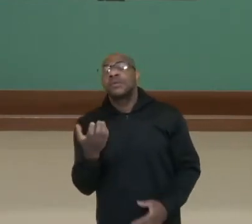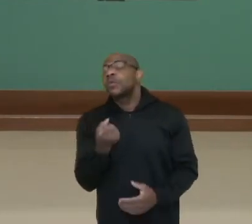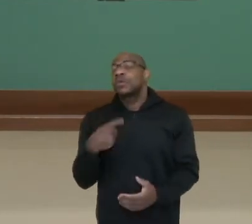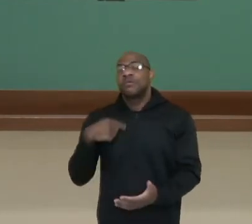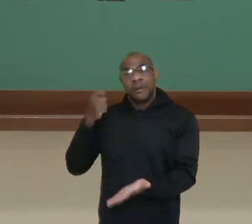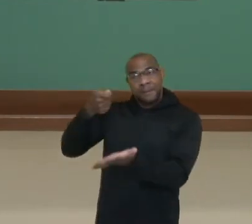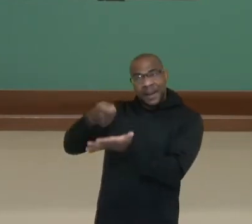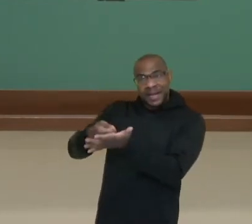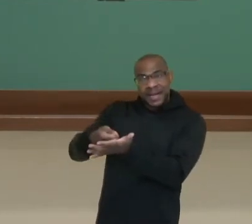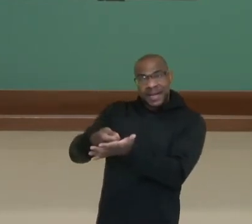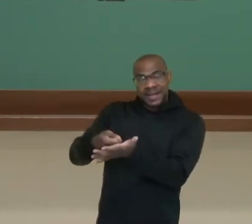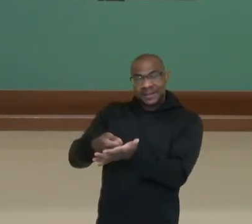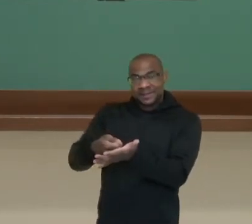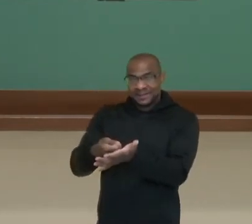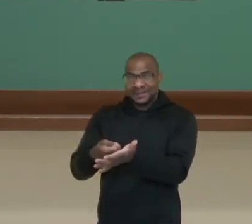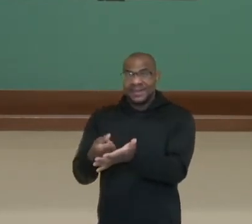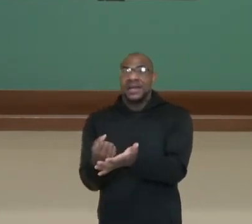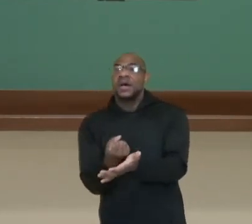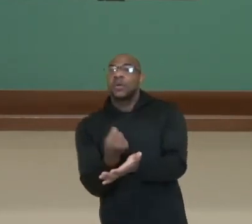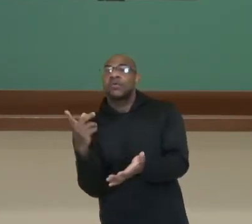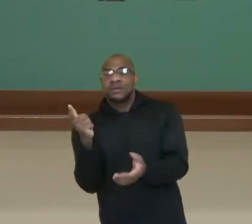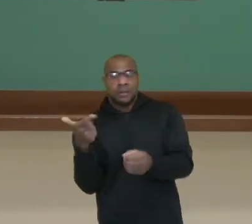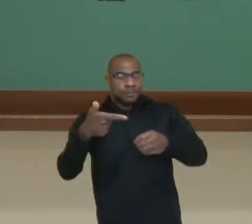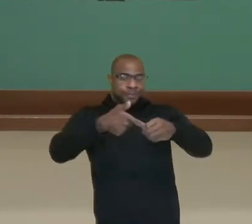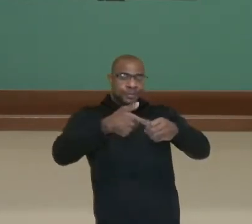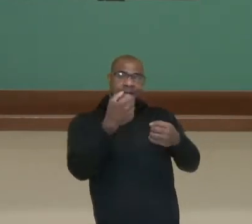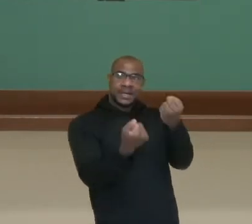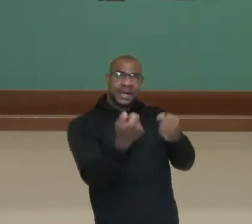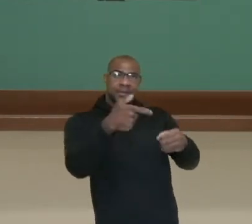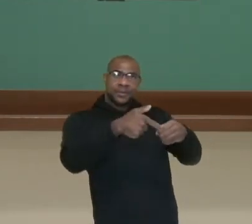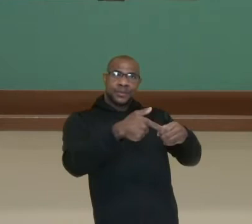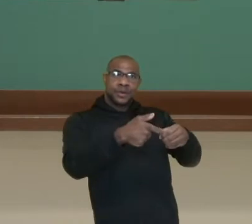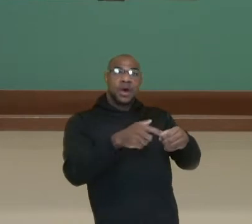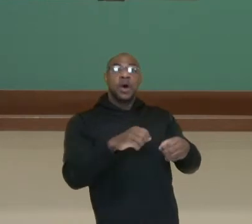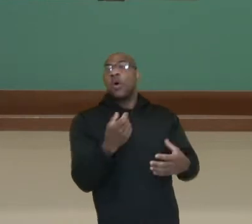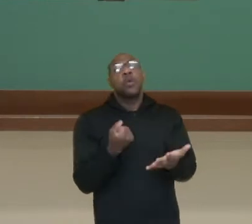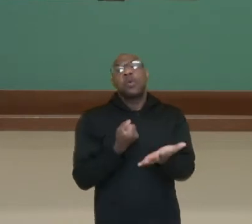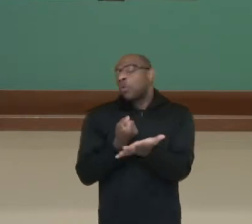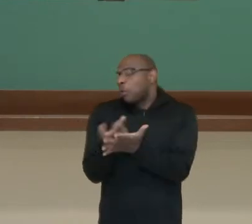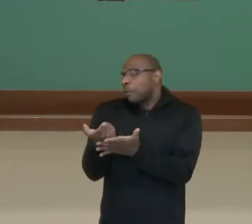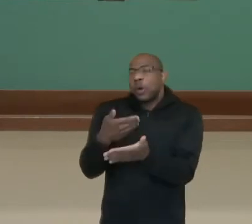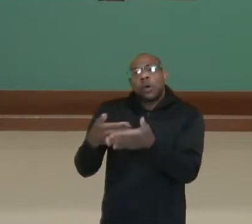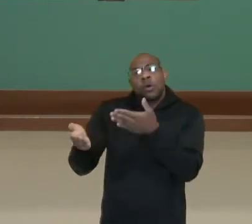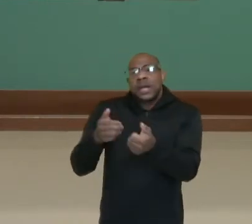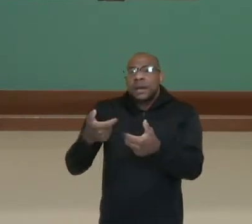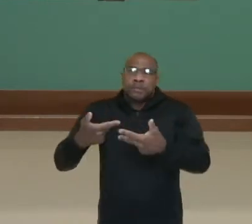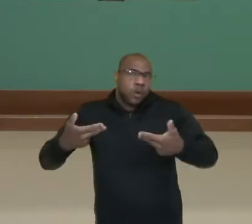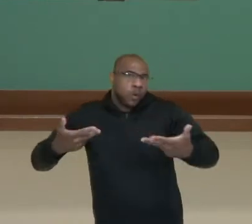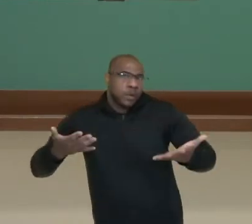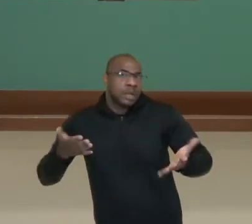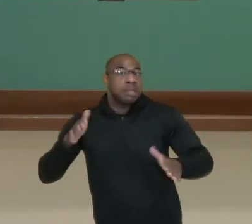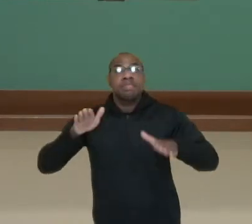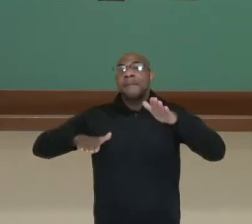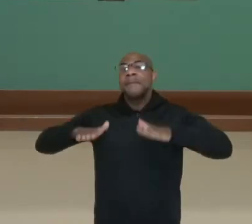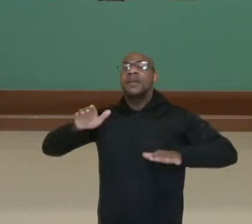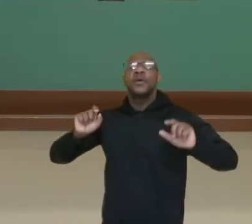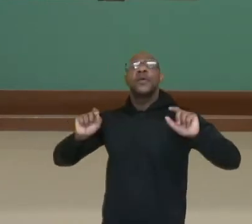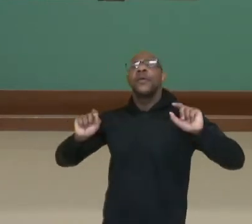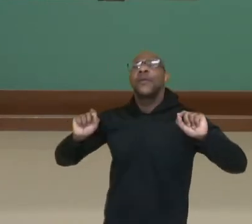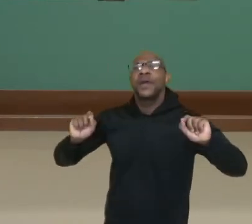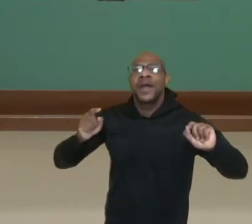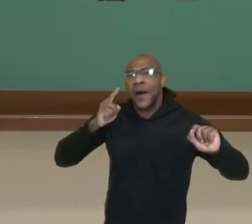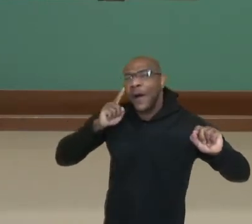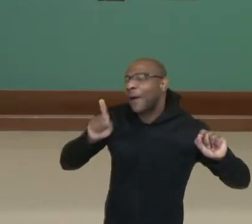ou quanto se paga quando se abastece o carro ou quando se compra qualquer produto? Depende do quê? Olha